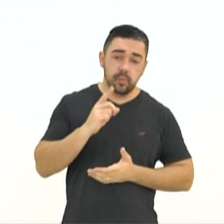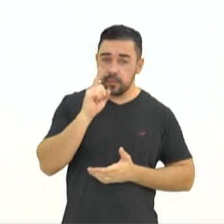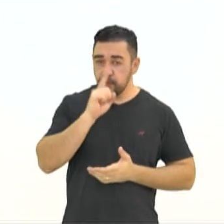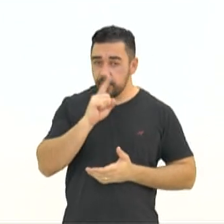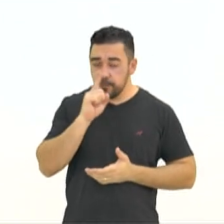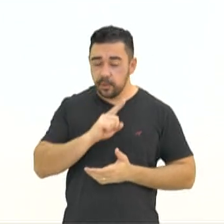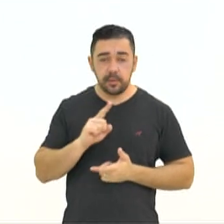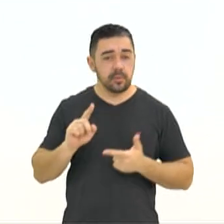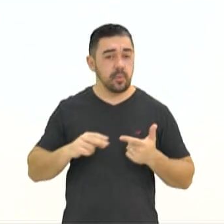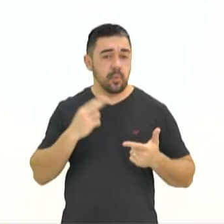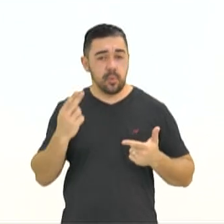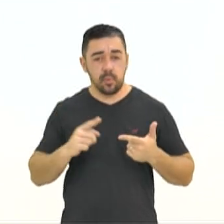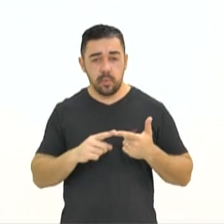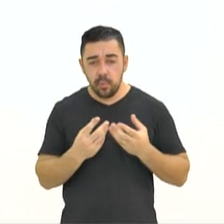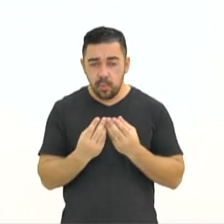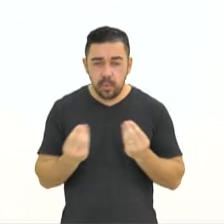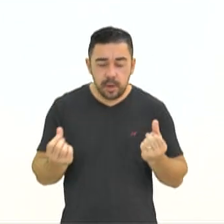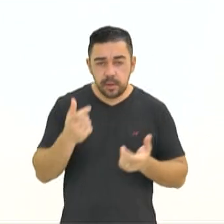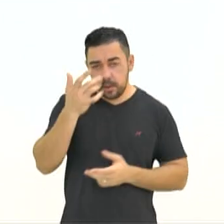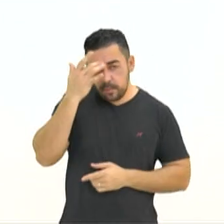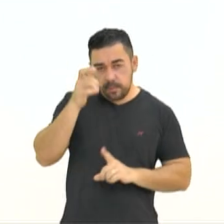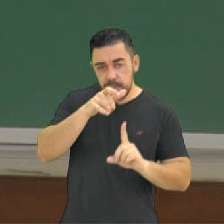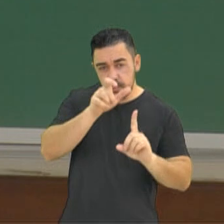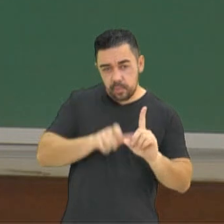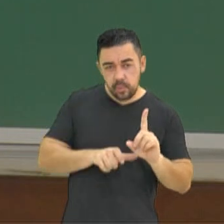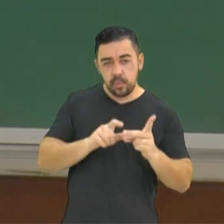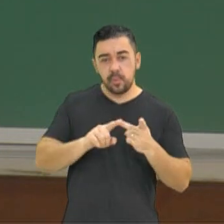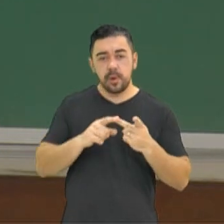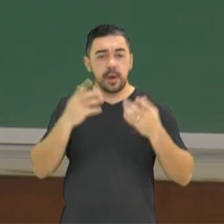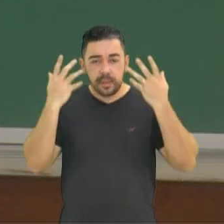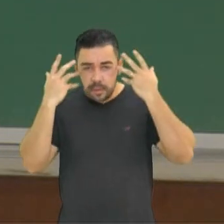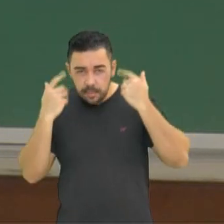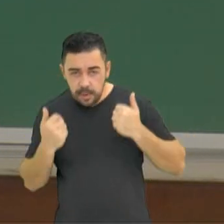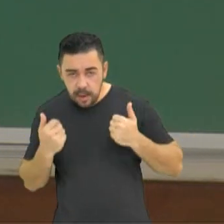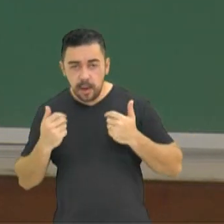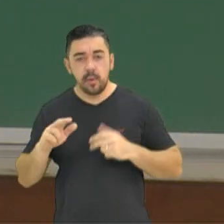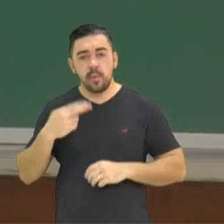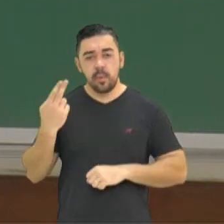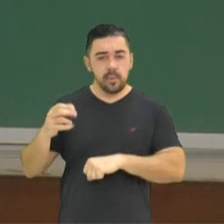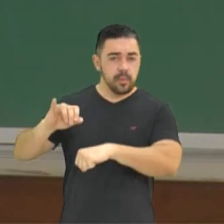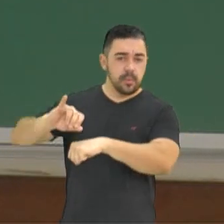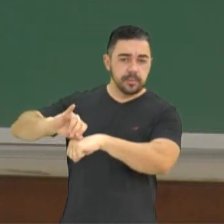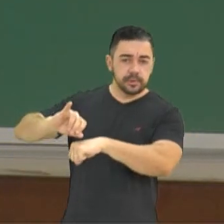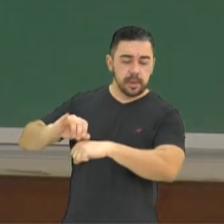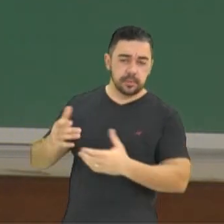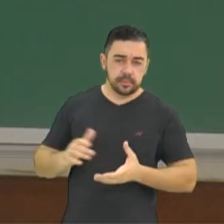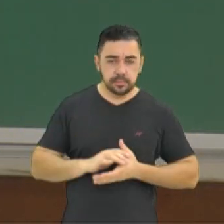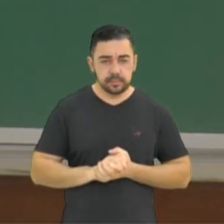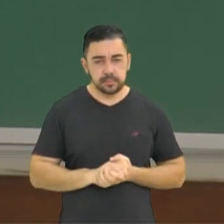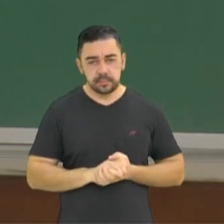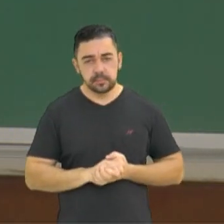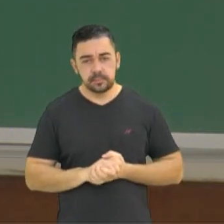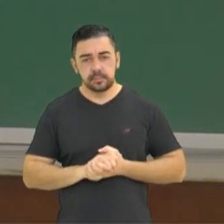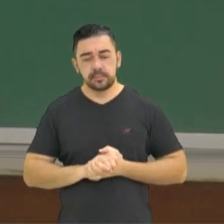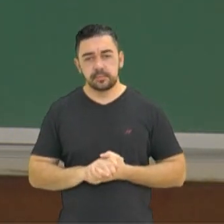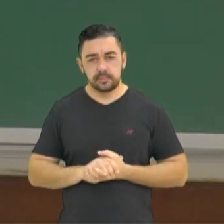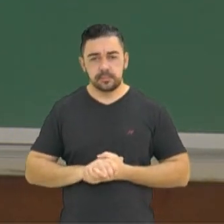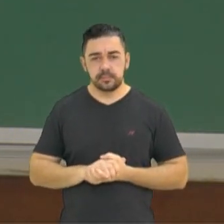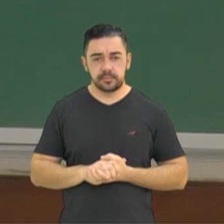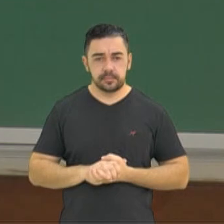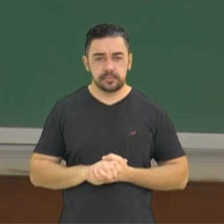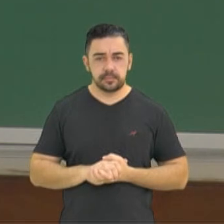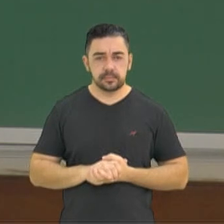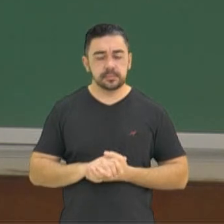ou qualidades de uma pessoa, animal ou coisa. Então, Os adjetivos são palavras que servem para